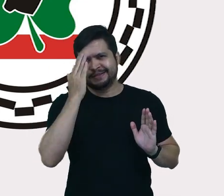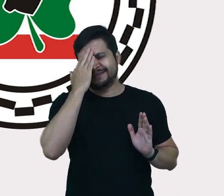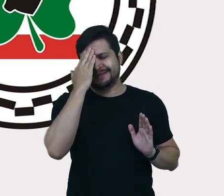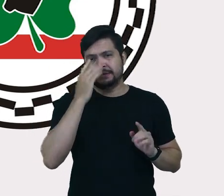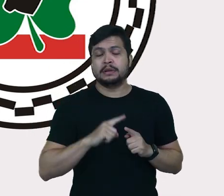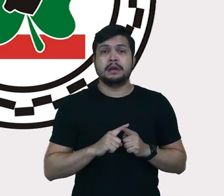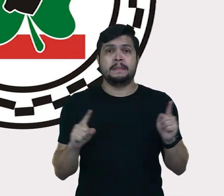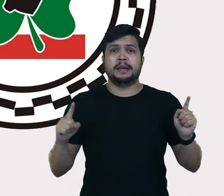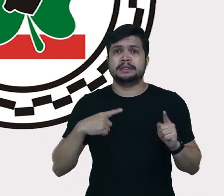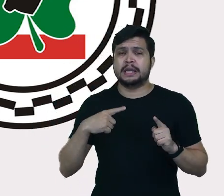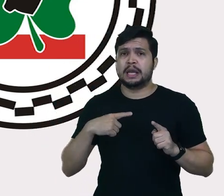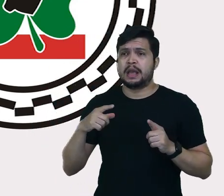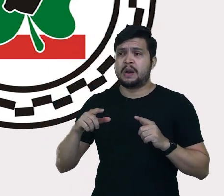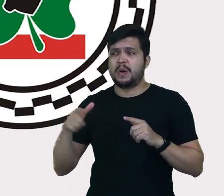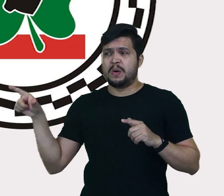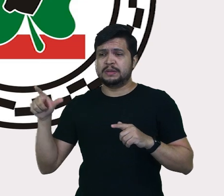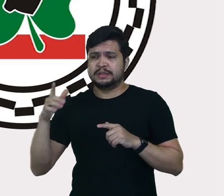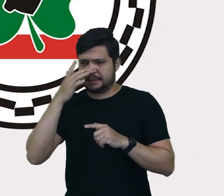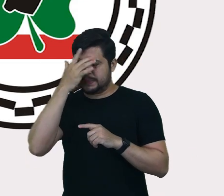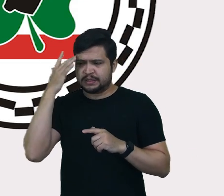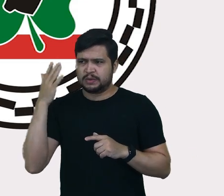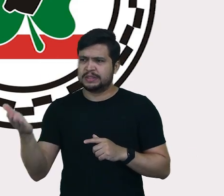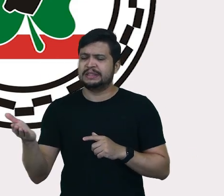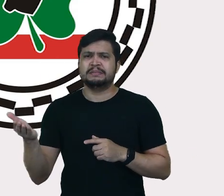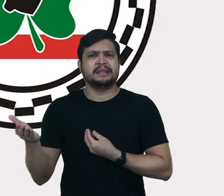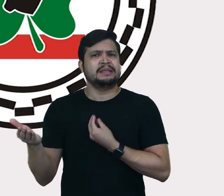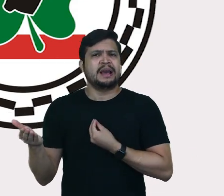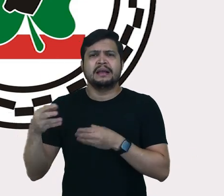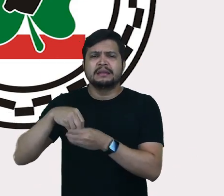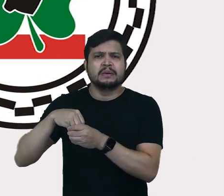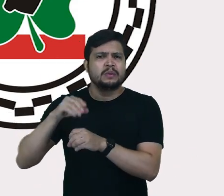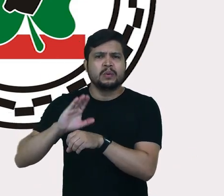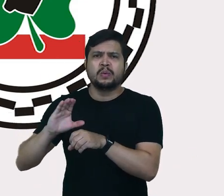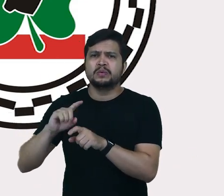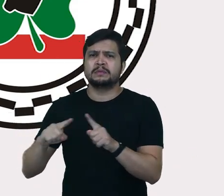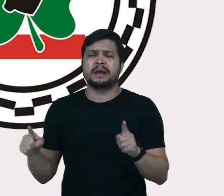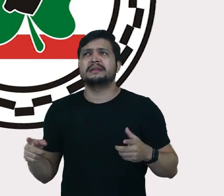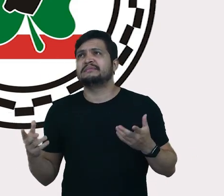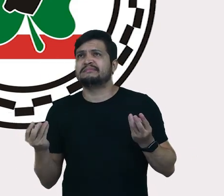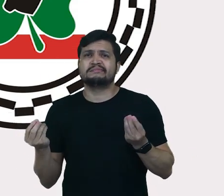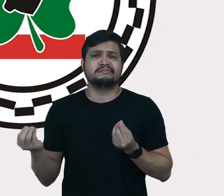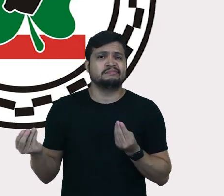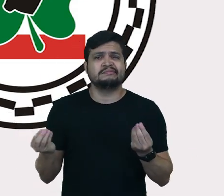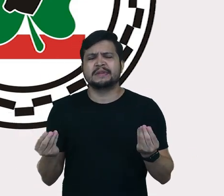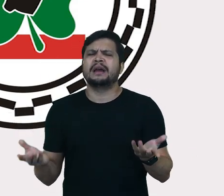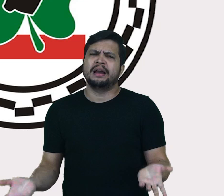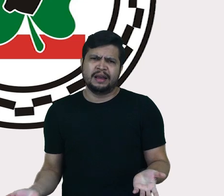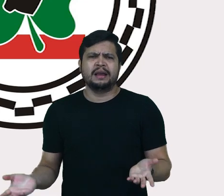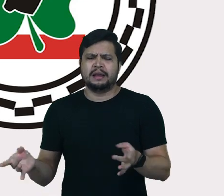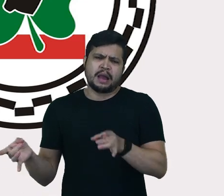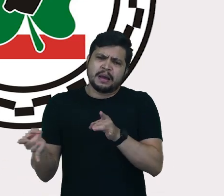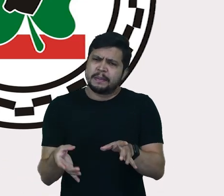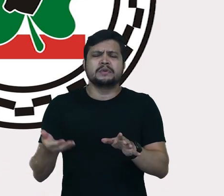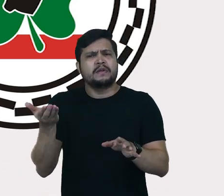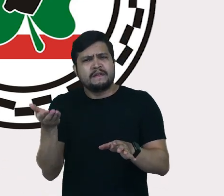um impulso. Mas tem aqueles que é igual a menina da enfermagem. Minha filha, vá para a enfermagem, você está perdendo seu tempo aqui, né? Então,